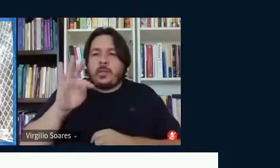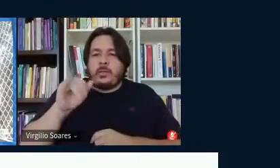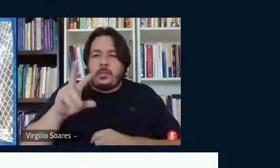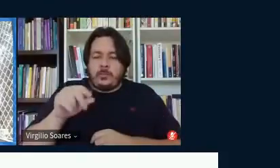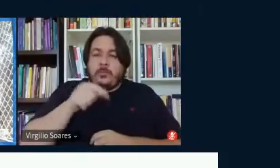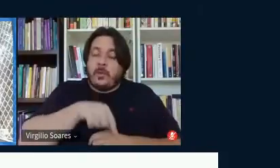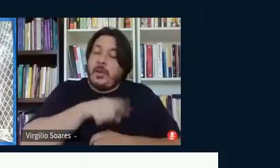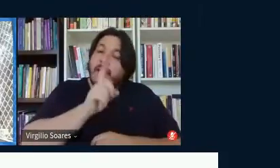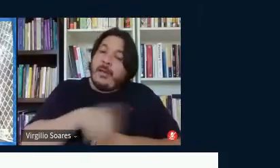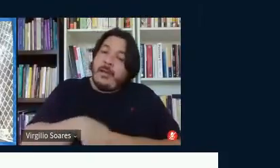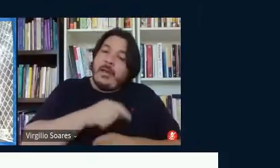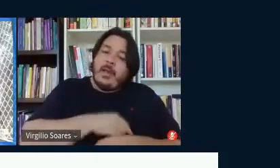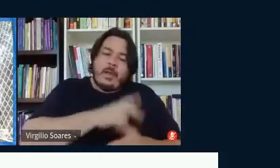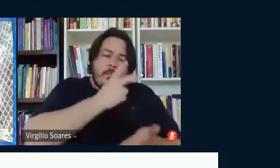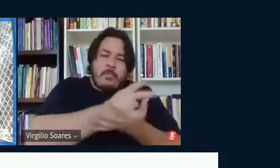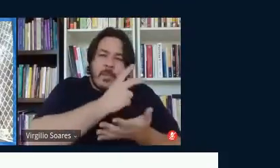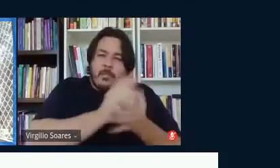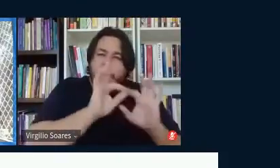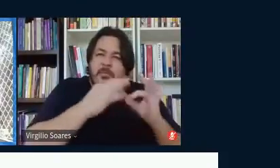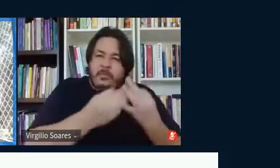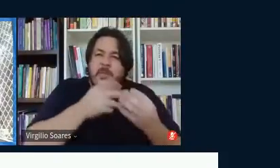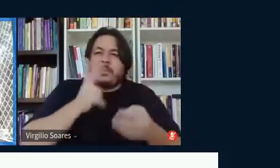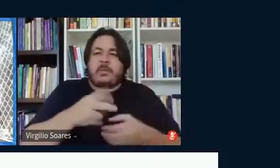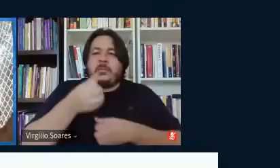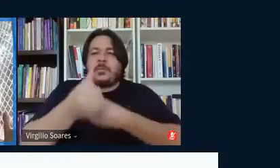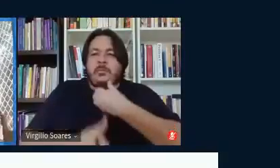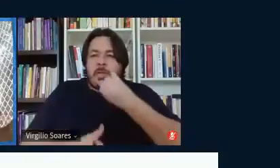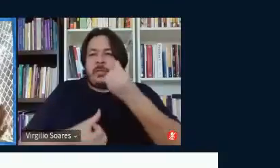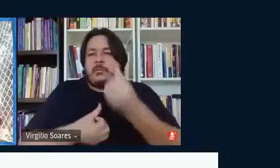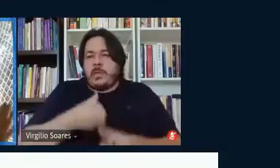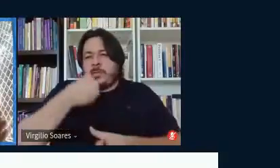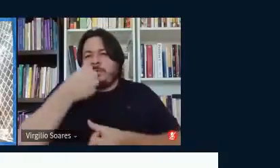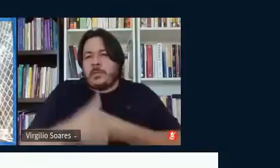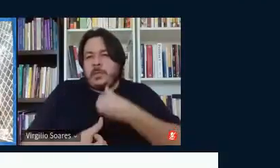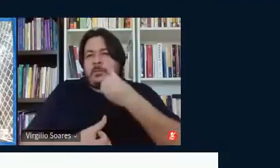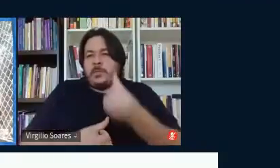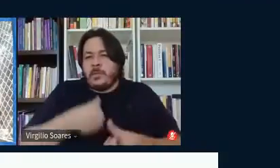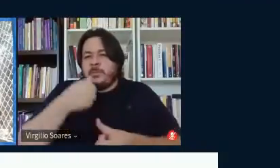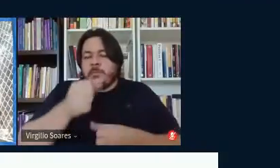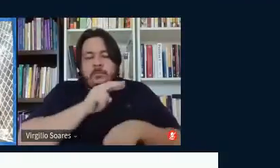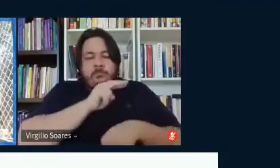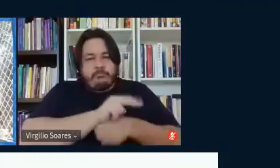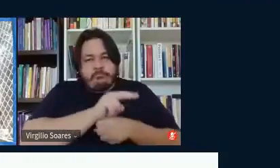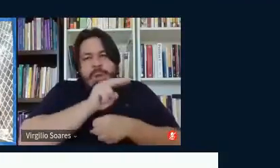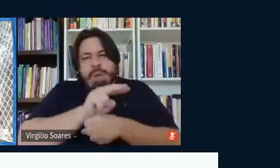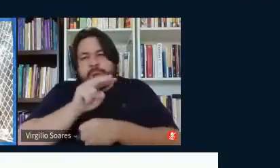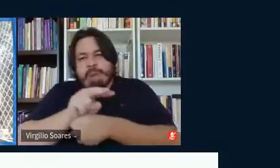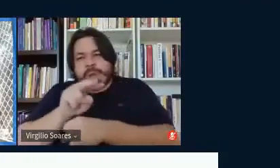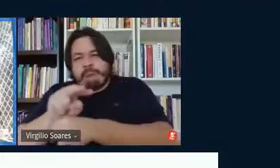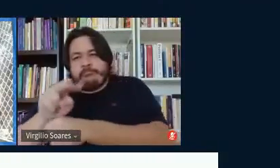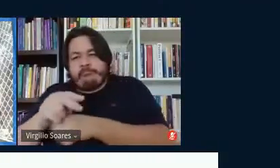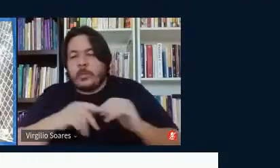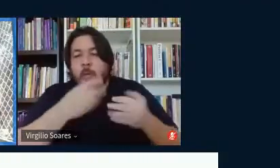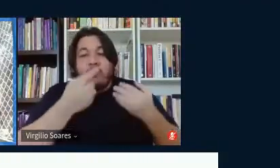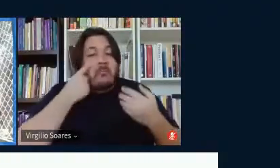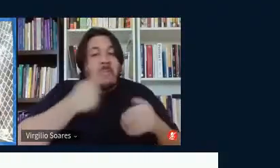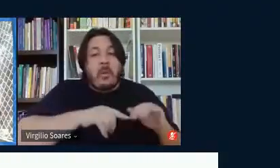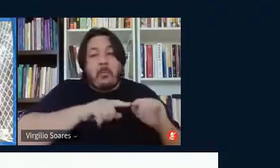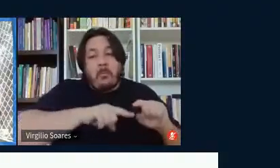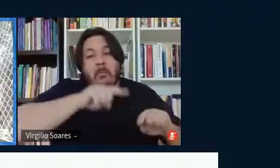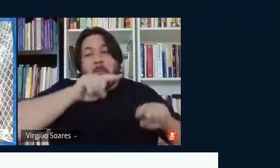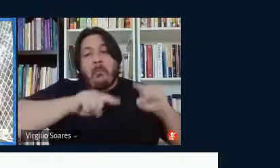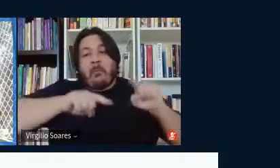famílias e retornando a cada semestre para, enfim, perceber a evolução dessas crianças e os desafios que elas foram